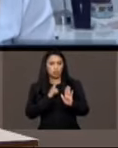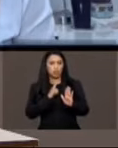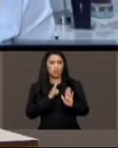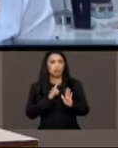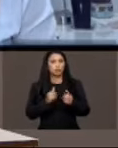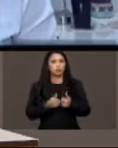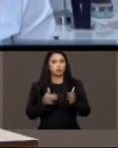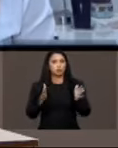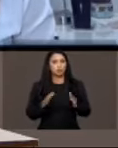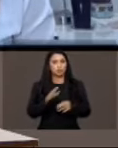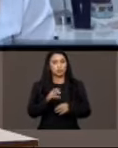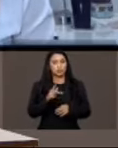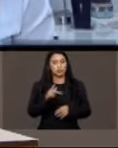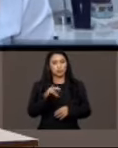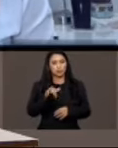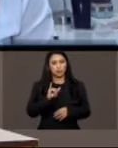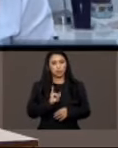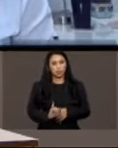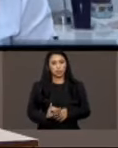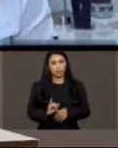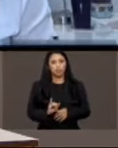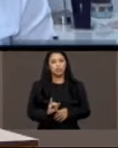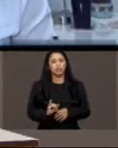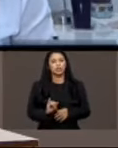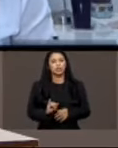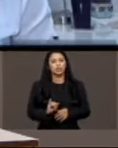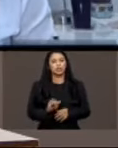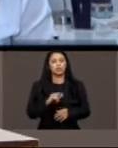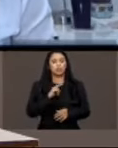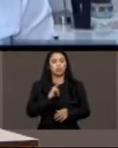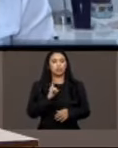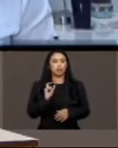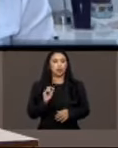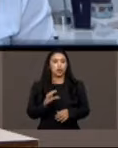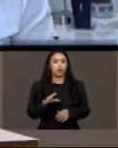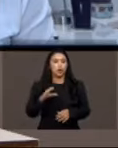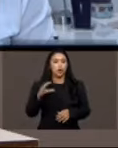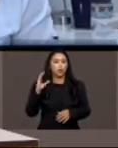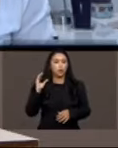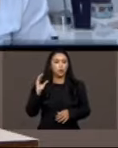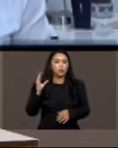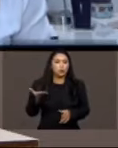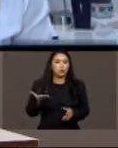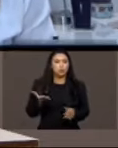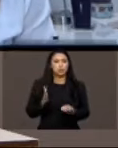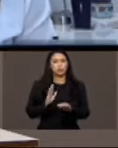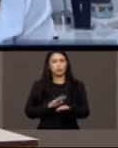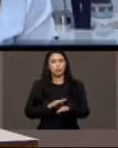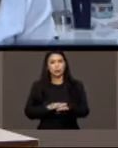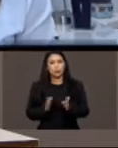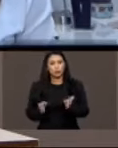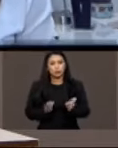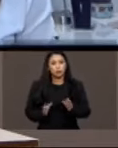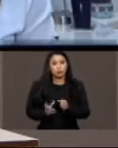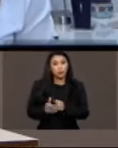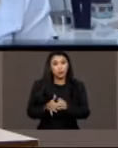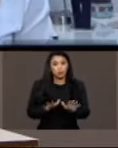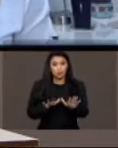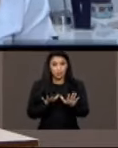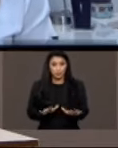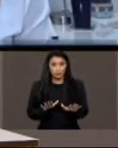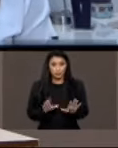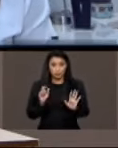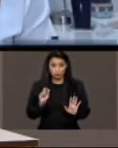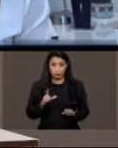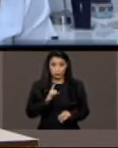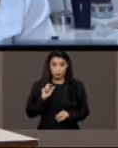Comissão Parlamentar de Inquérito relativo às eventuais omissões tomadas na questão da pandemia. Aí, no caso, houve o